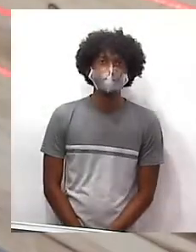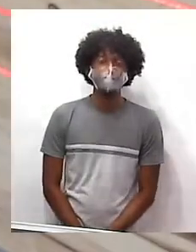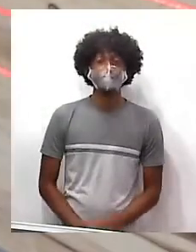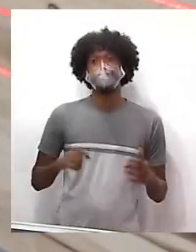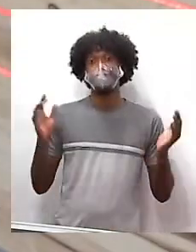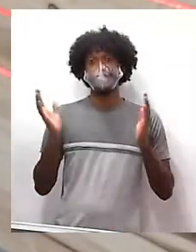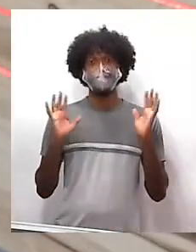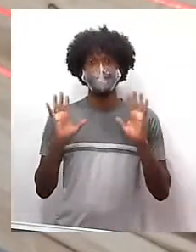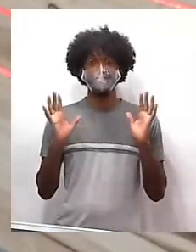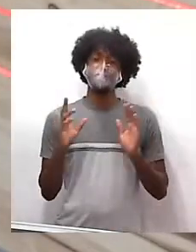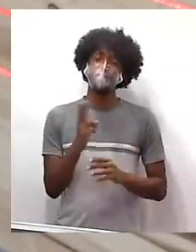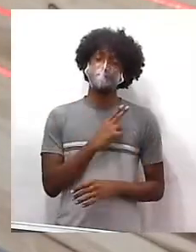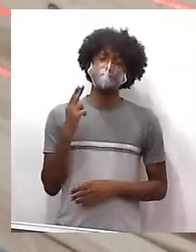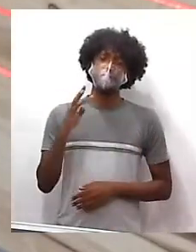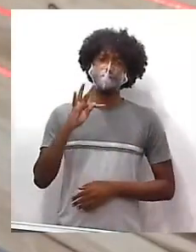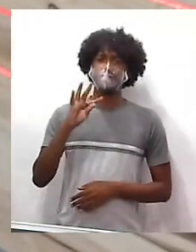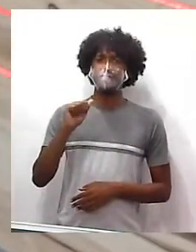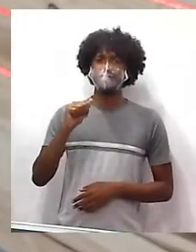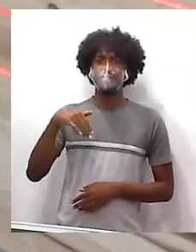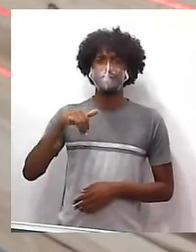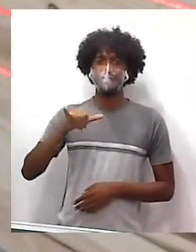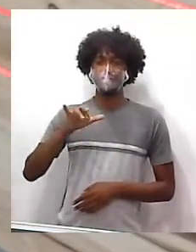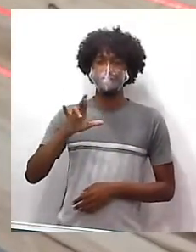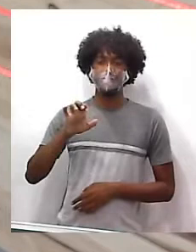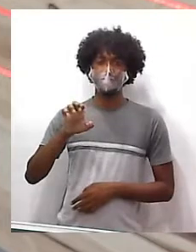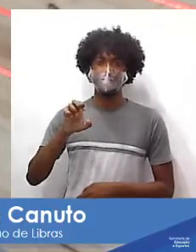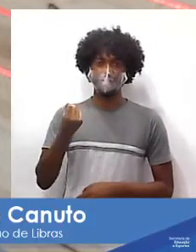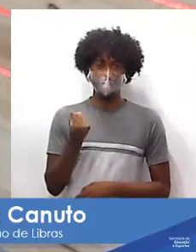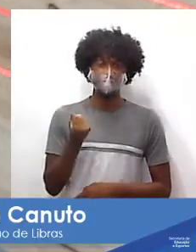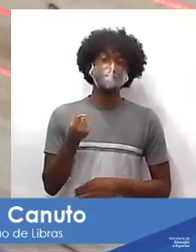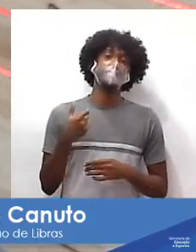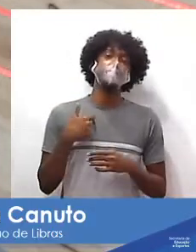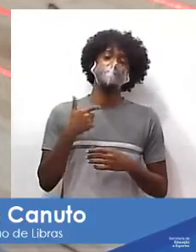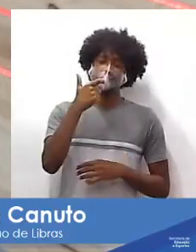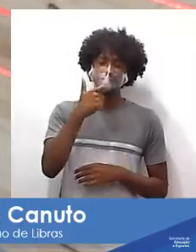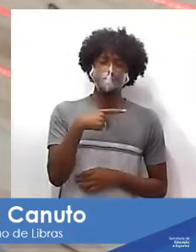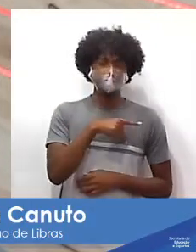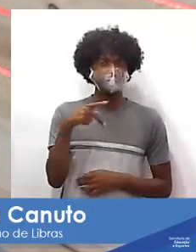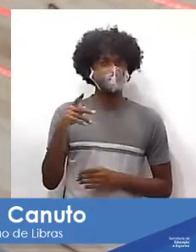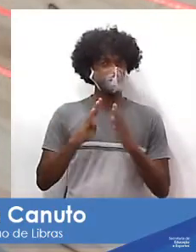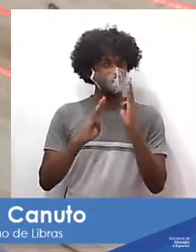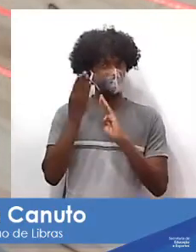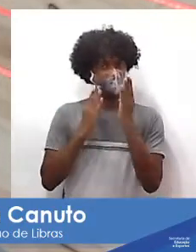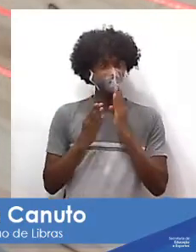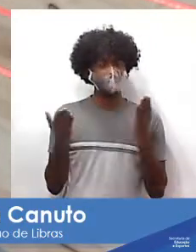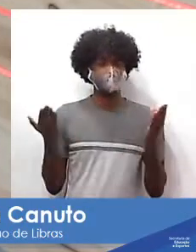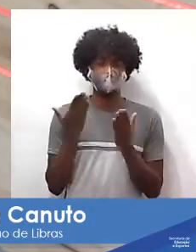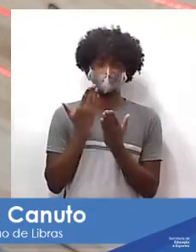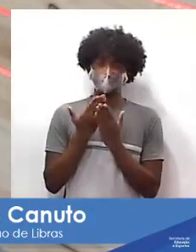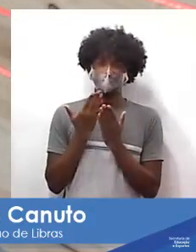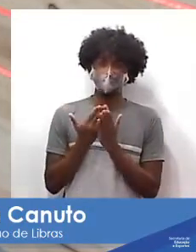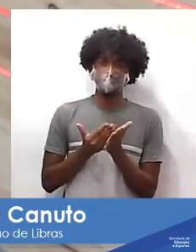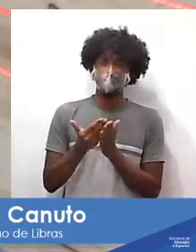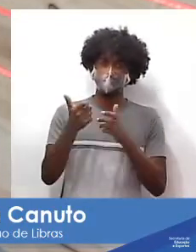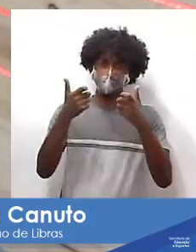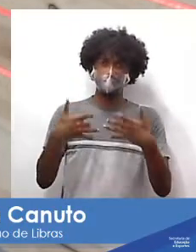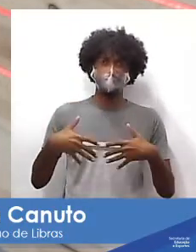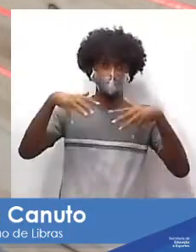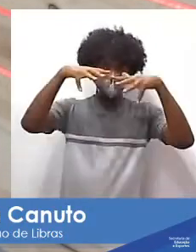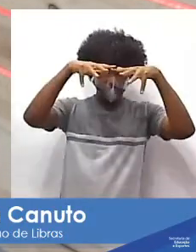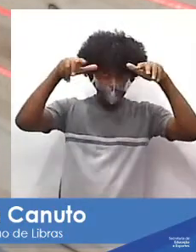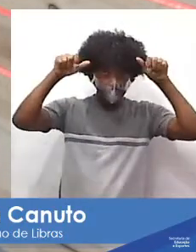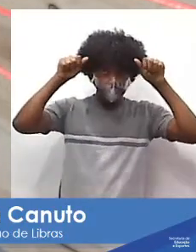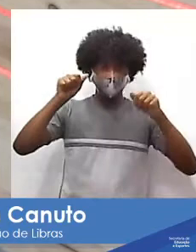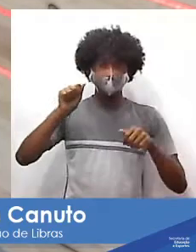Olá, meu nome é Tamires, sou professora de Biologia e vamos iniciar a aula de hoje falando sobre a Amazônia. A gente